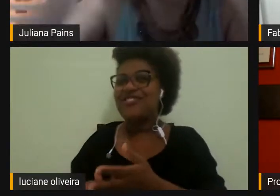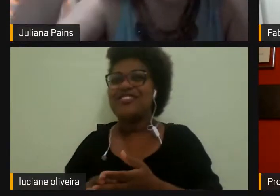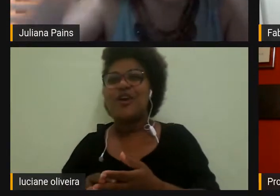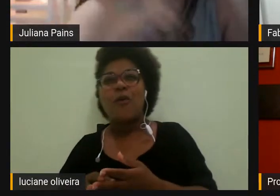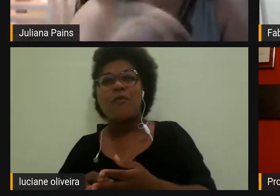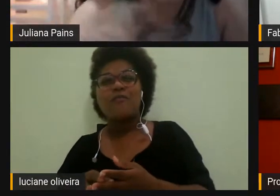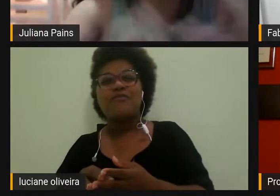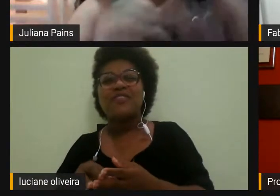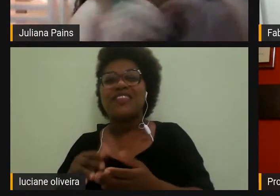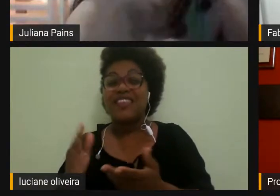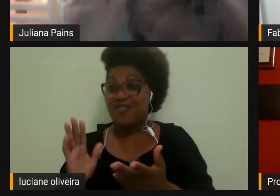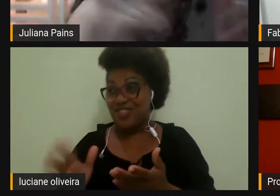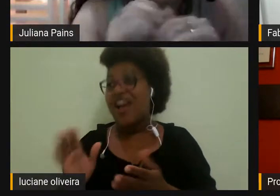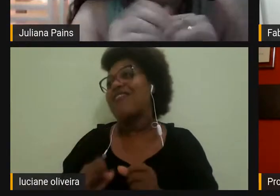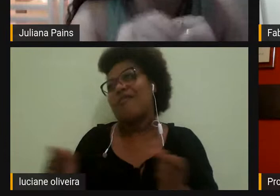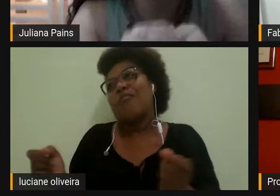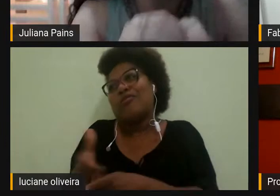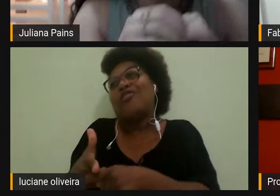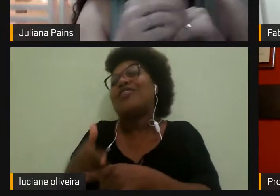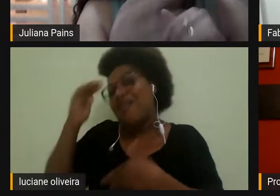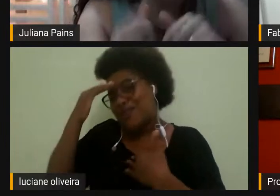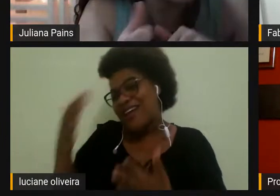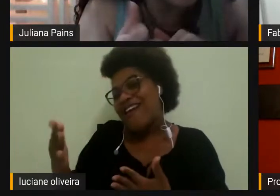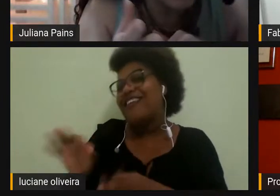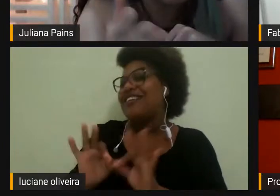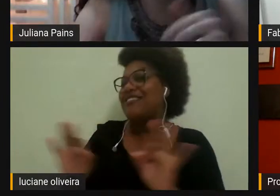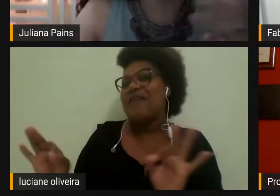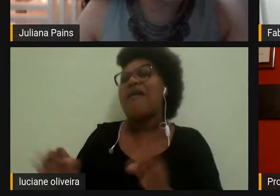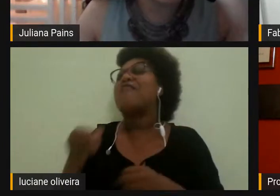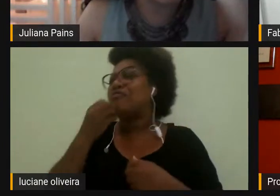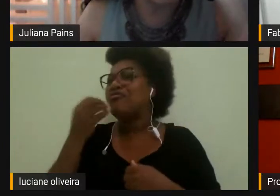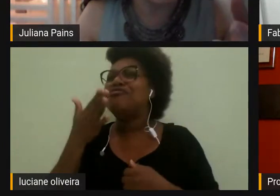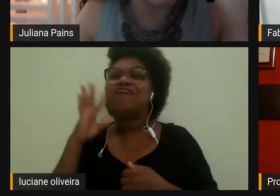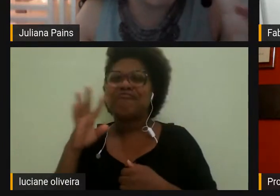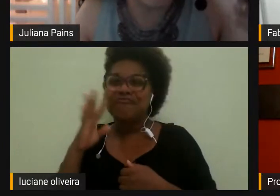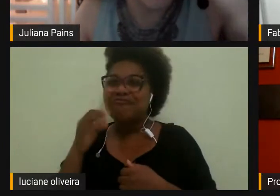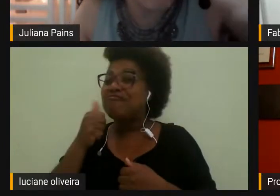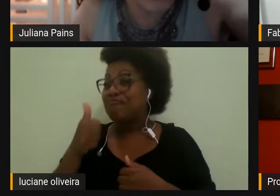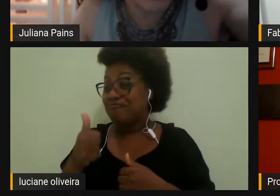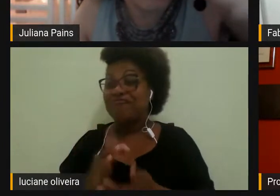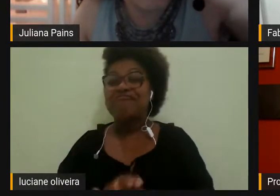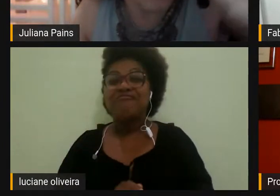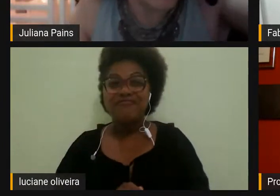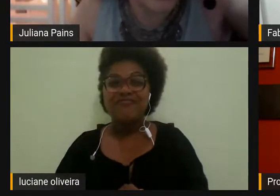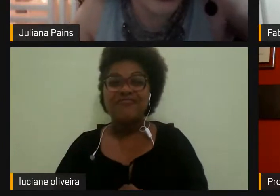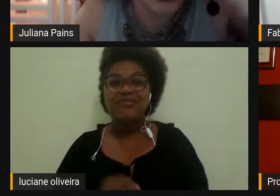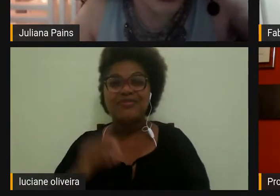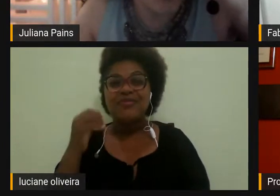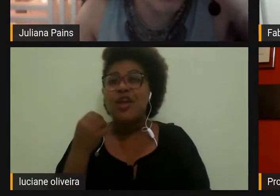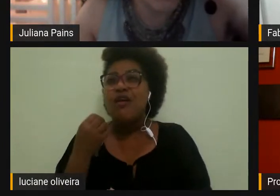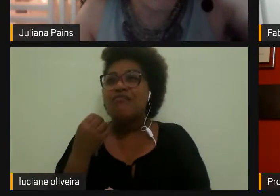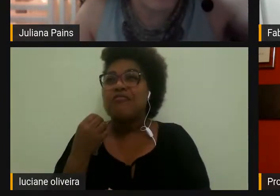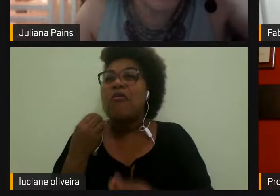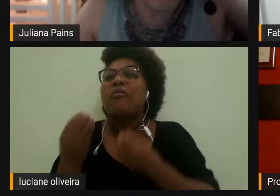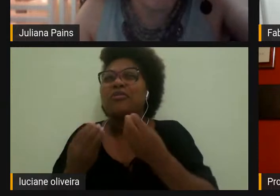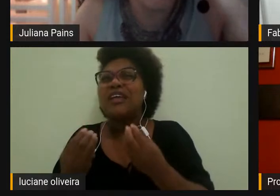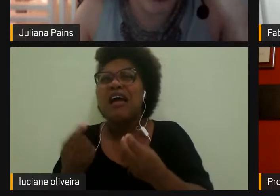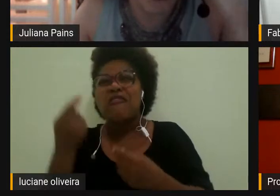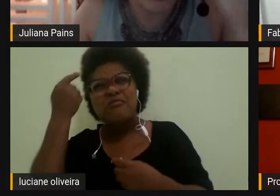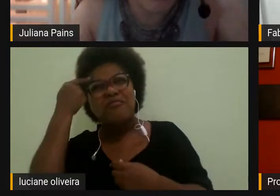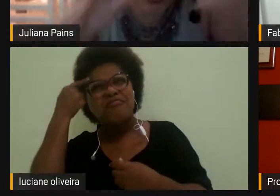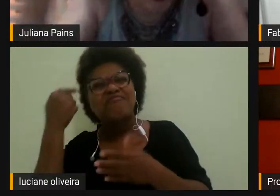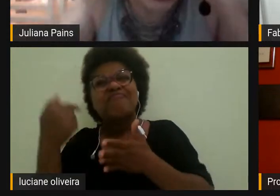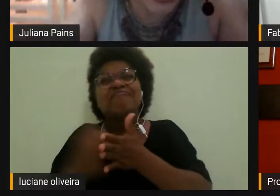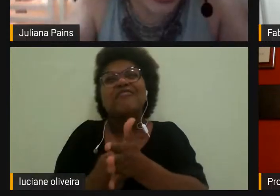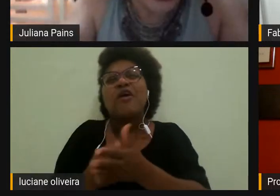aí pessoal já está apronta aí obrigado e tal e foi muito legal assim o negócio você falou custava falar né o computador